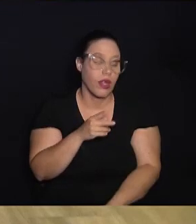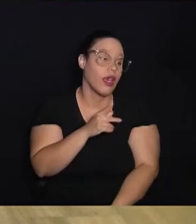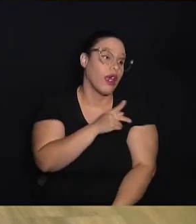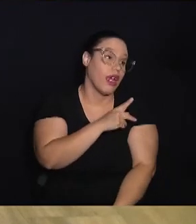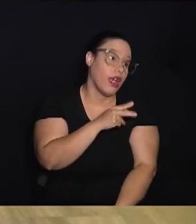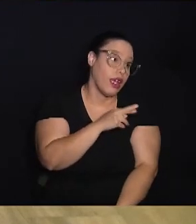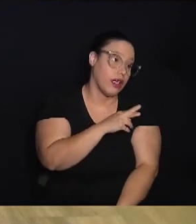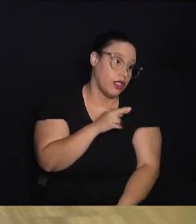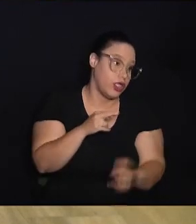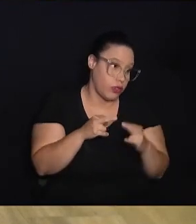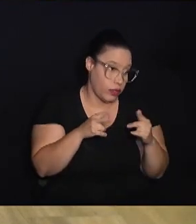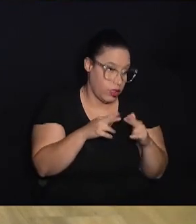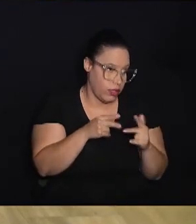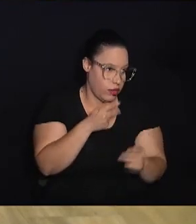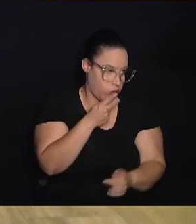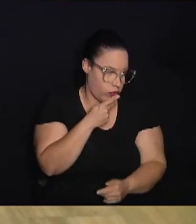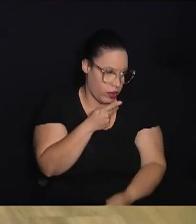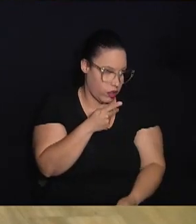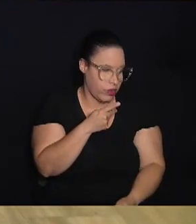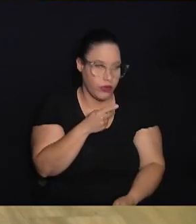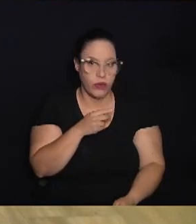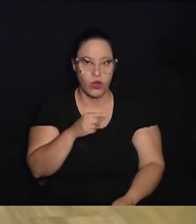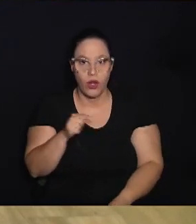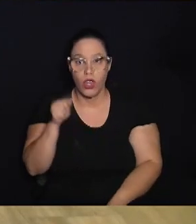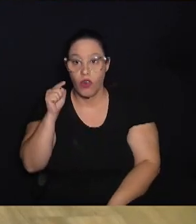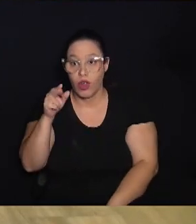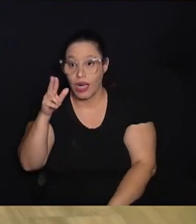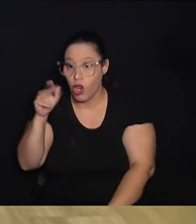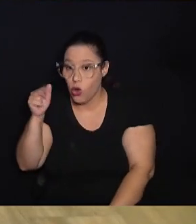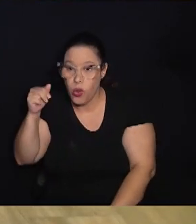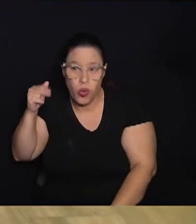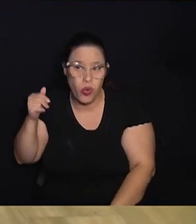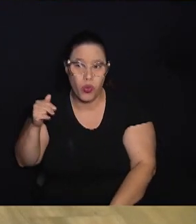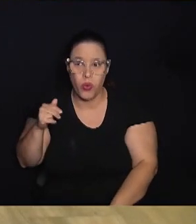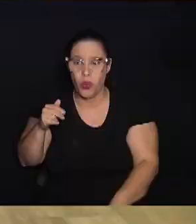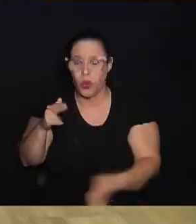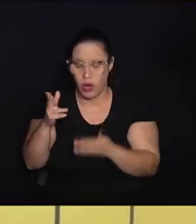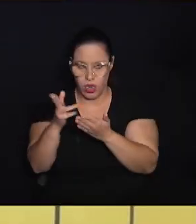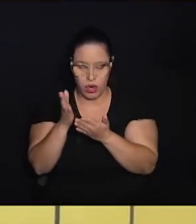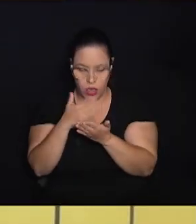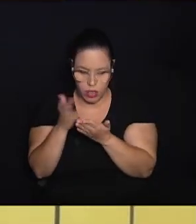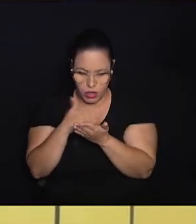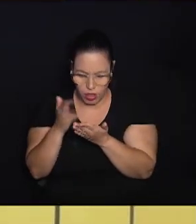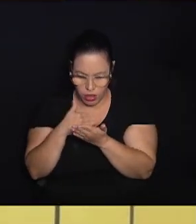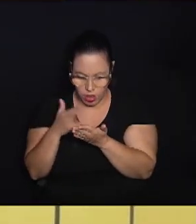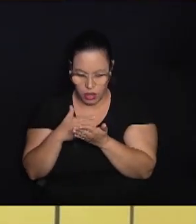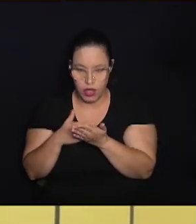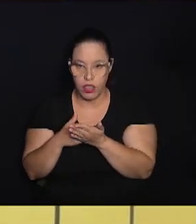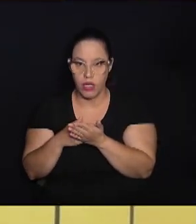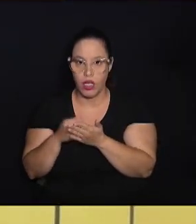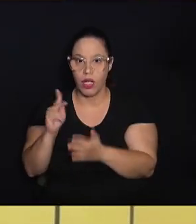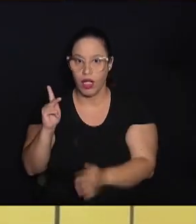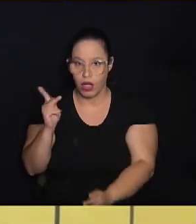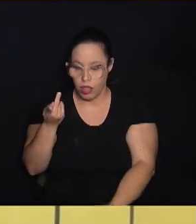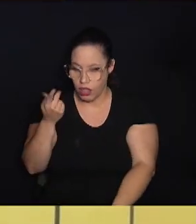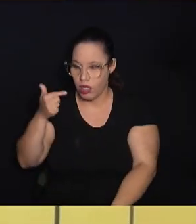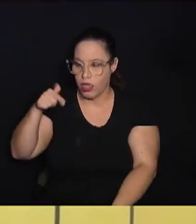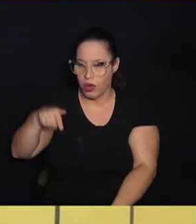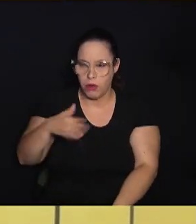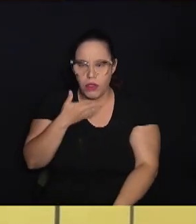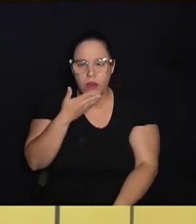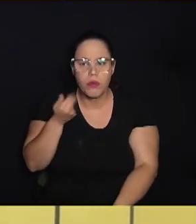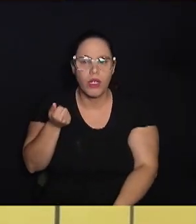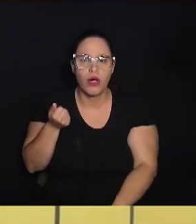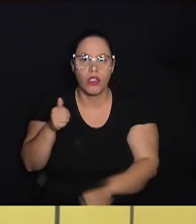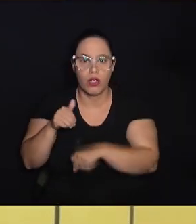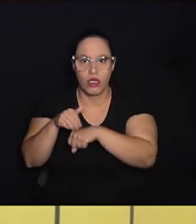né sim se tem alguém que tá nos assistindo que nunca leu uma história em quadrinhos como o Alexandre falou eu posso te indicar melhor história em quadrinhos eu posso falar